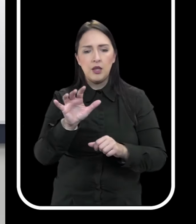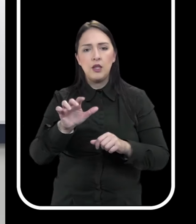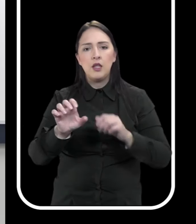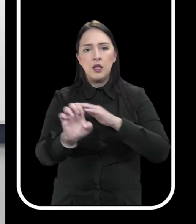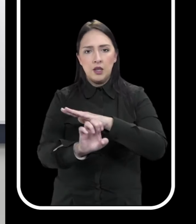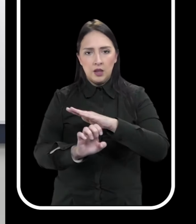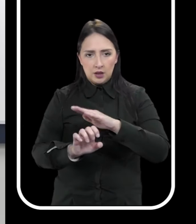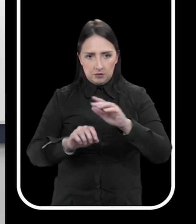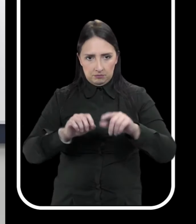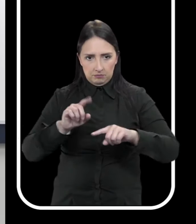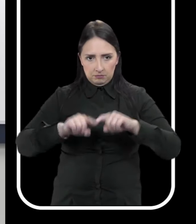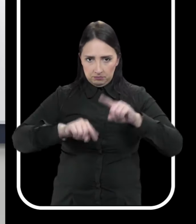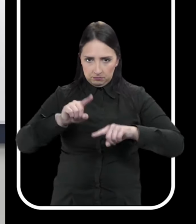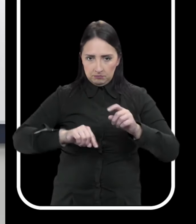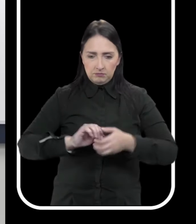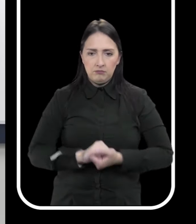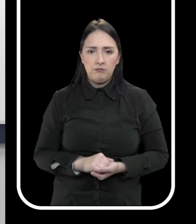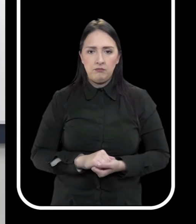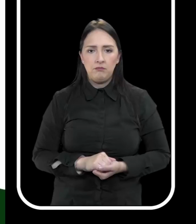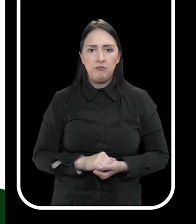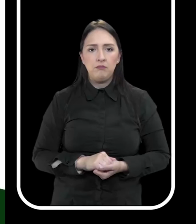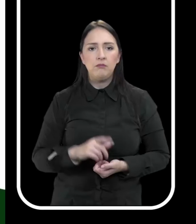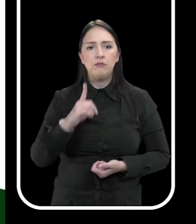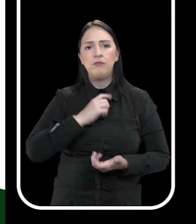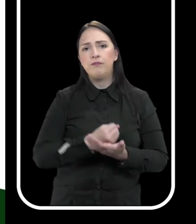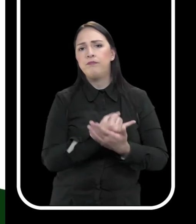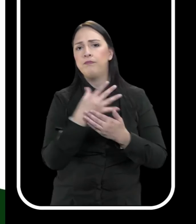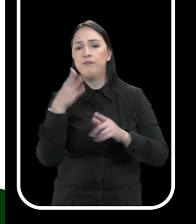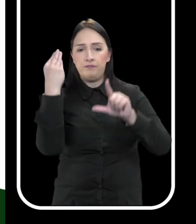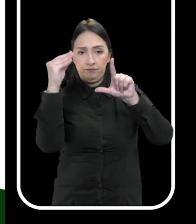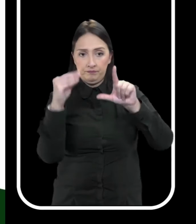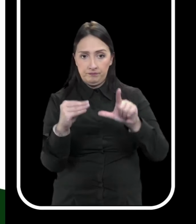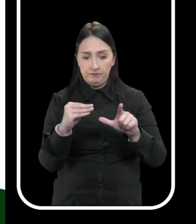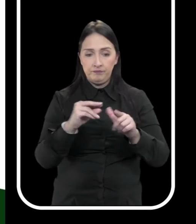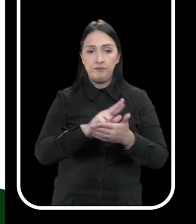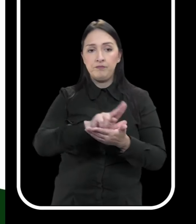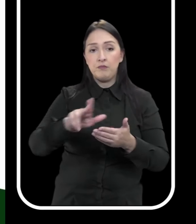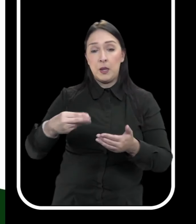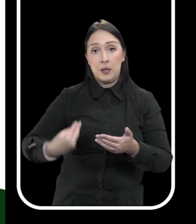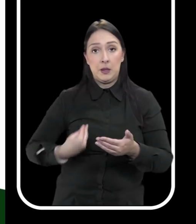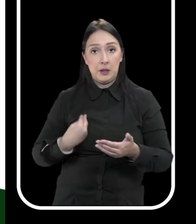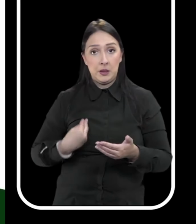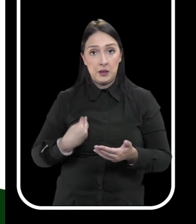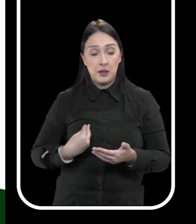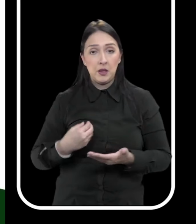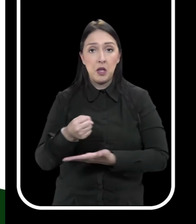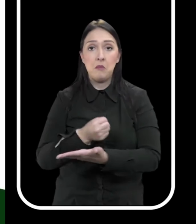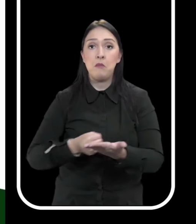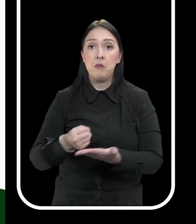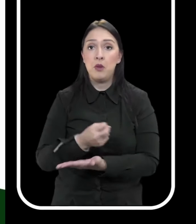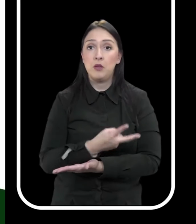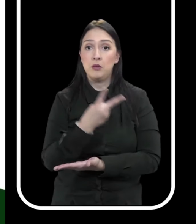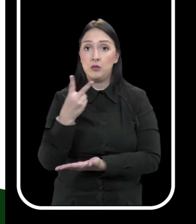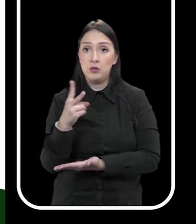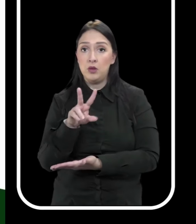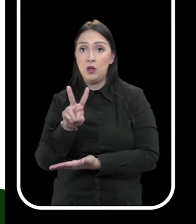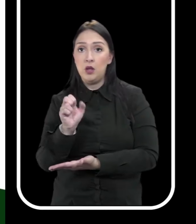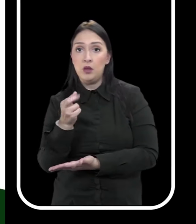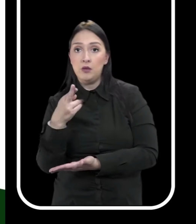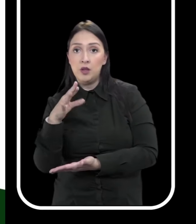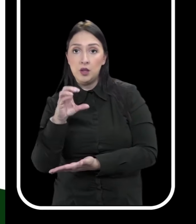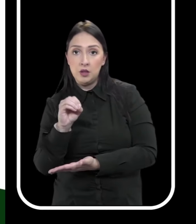Flexim. As aplicações são as mais variadas possíveis. Então, existem basicamente